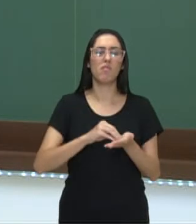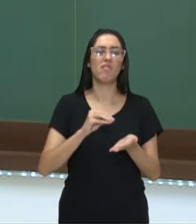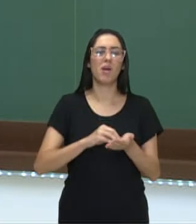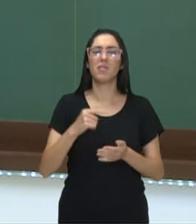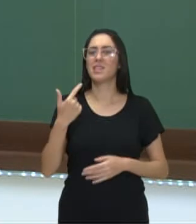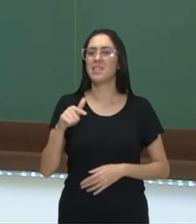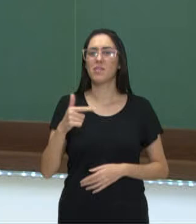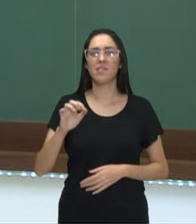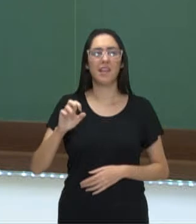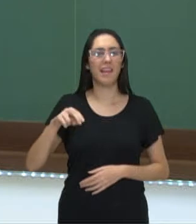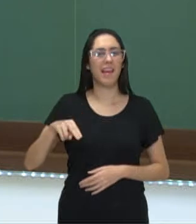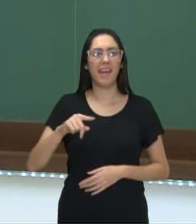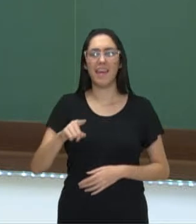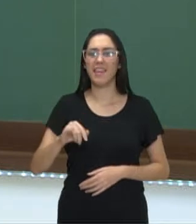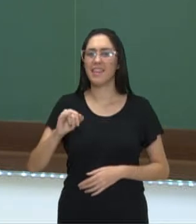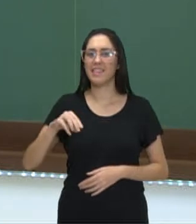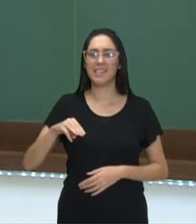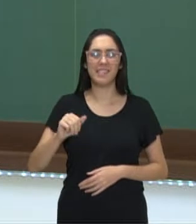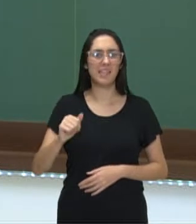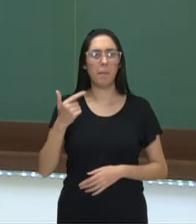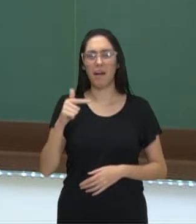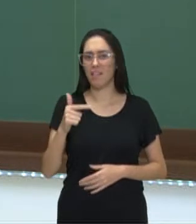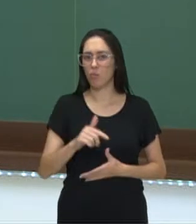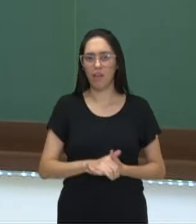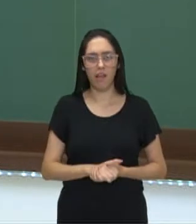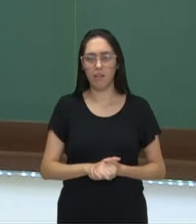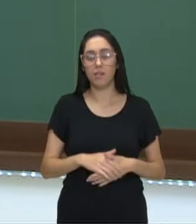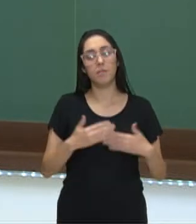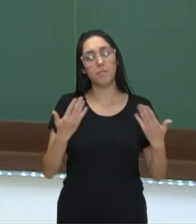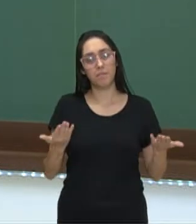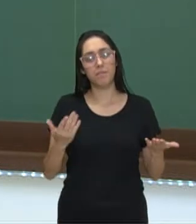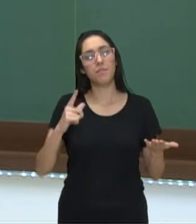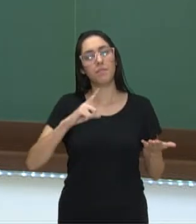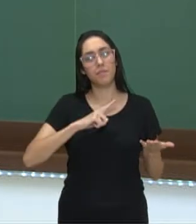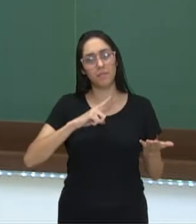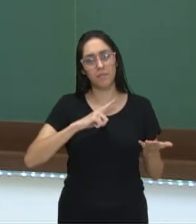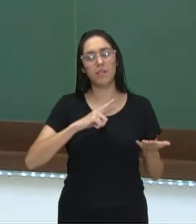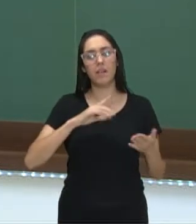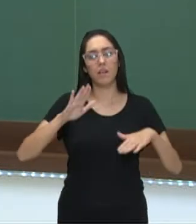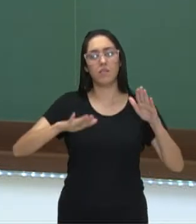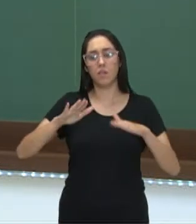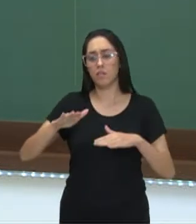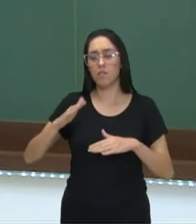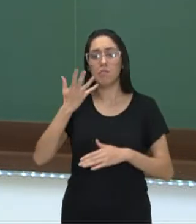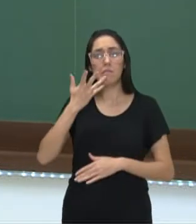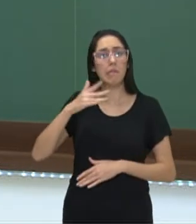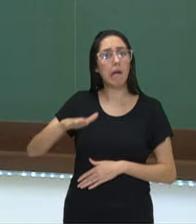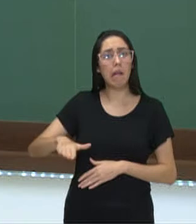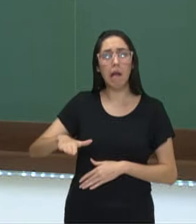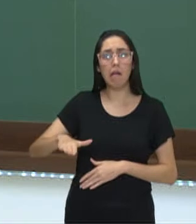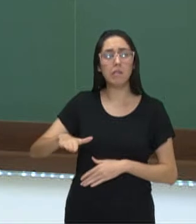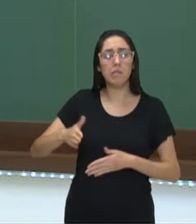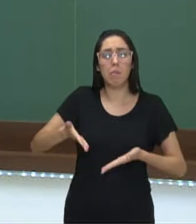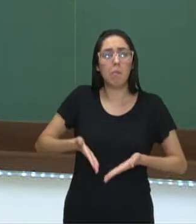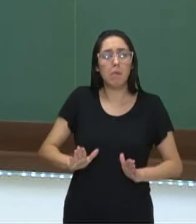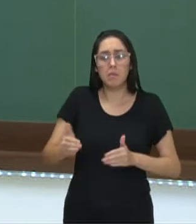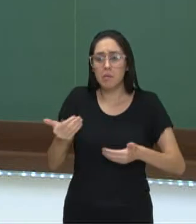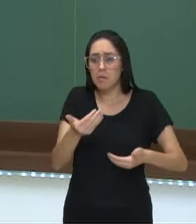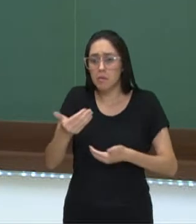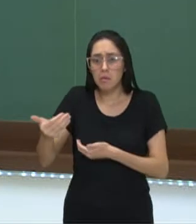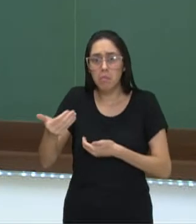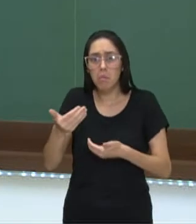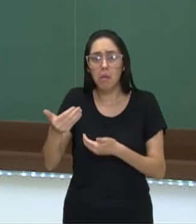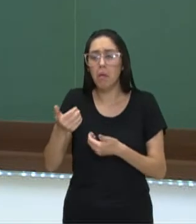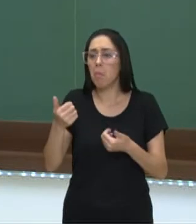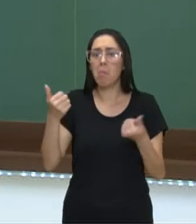enzima que quebra, já nasce sem. Então, nesses casos, a condição se manifesta muito cedo, com diarreia logo após o nascimento. Começou a ingerir